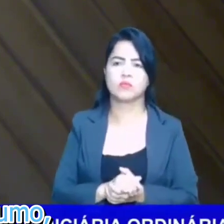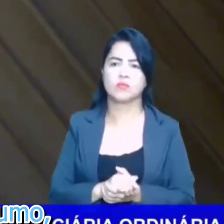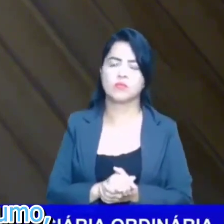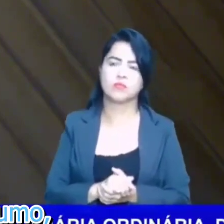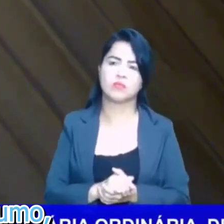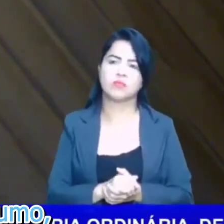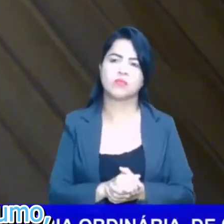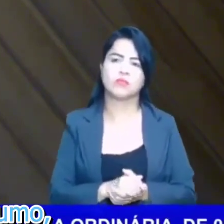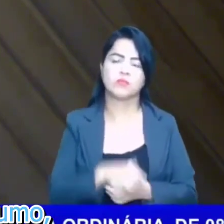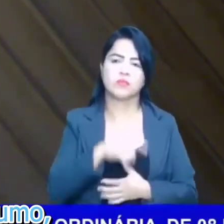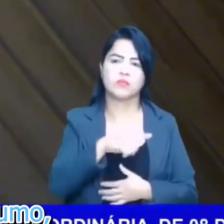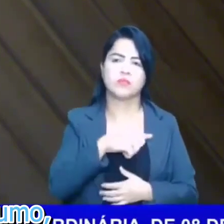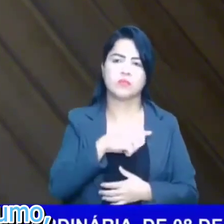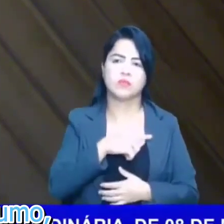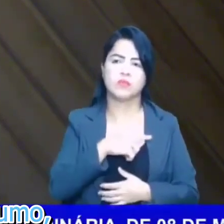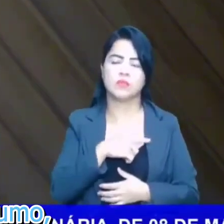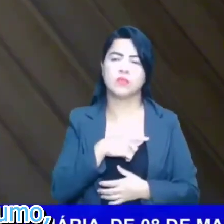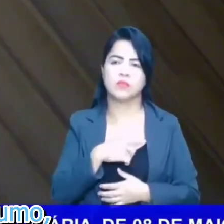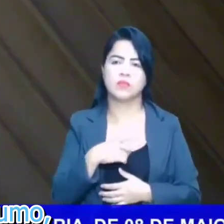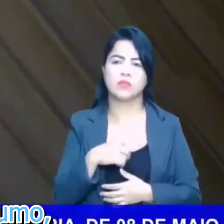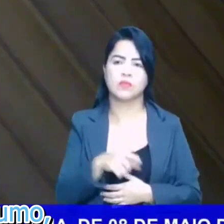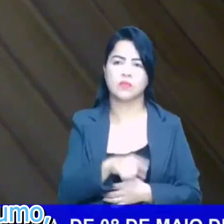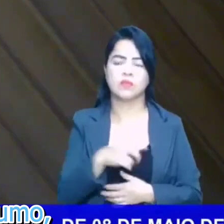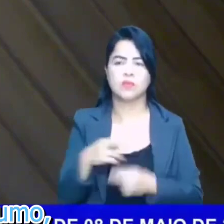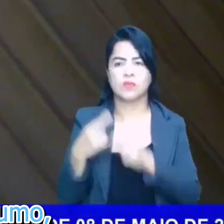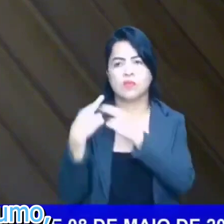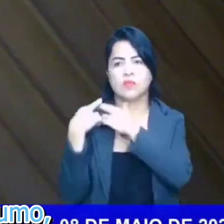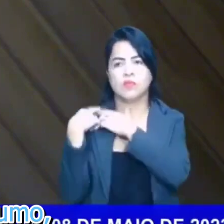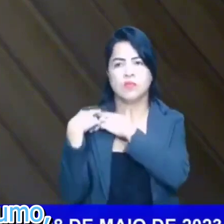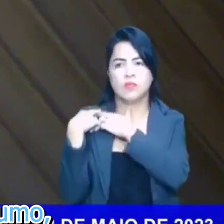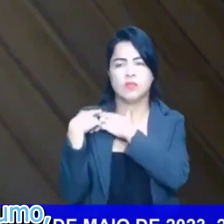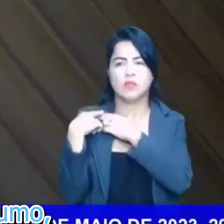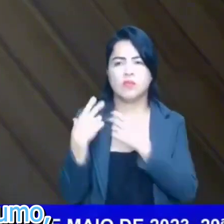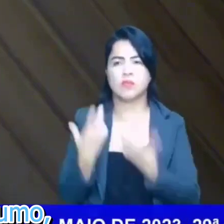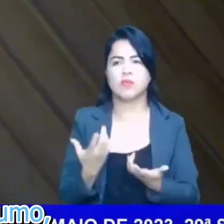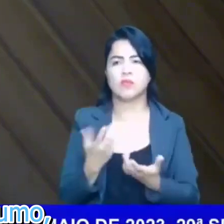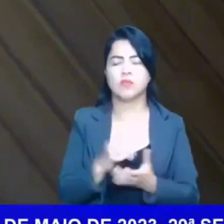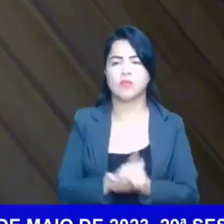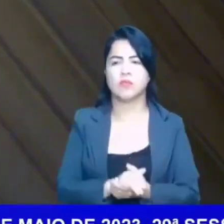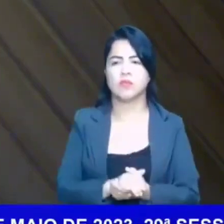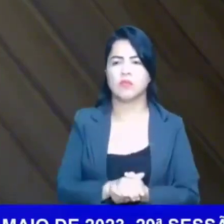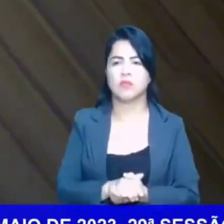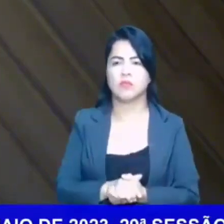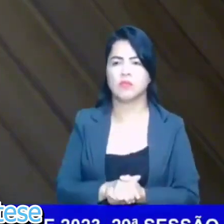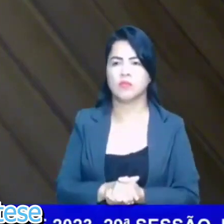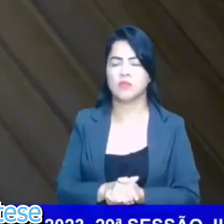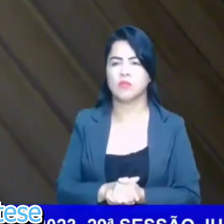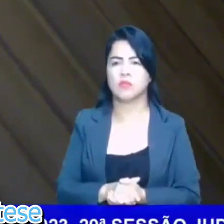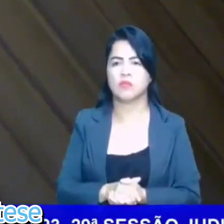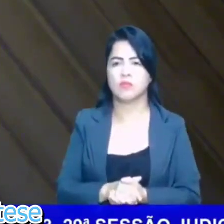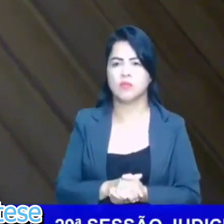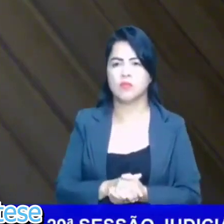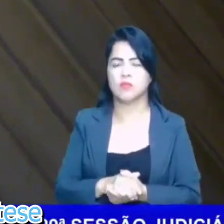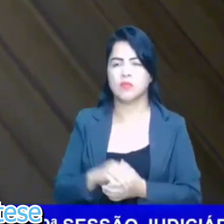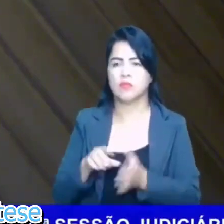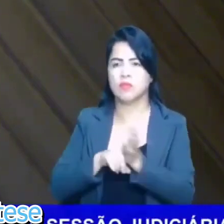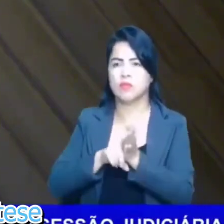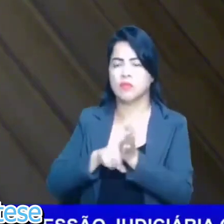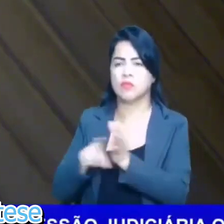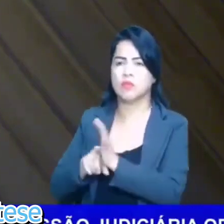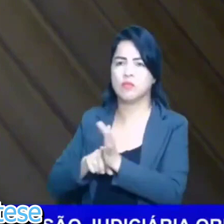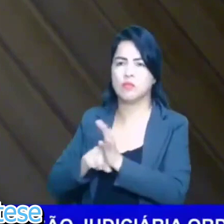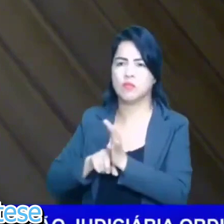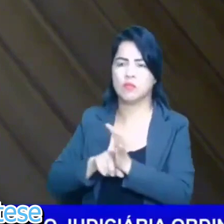Pretendem os autores aqui responsabilizar, em resumo, os investigados por